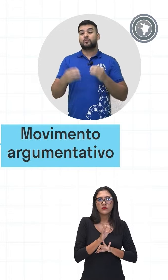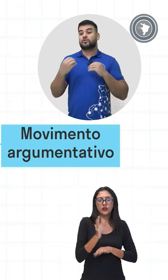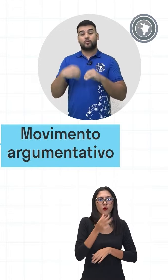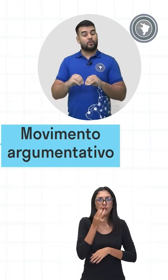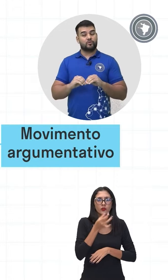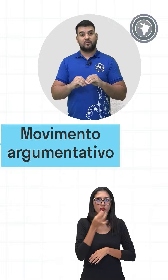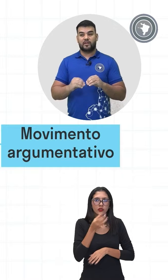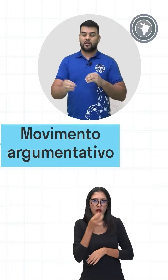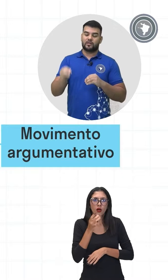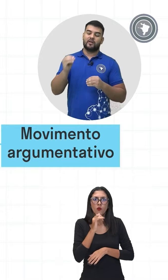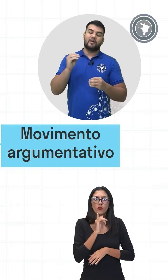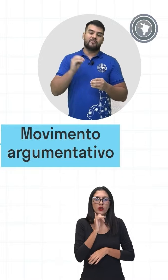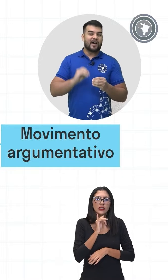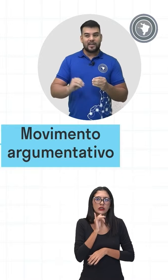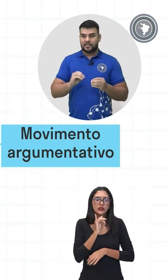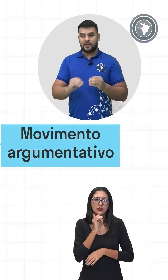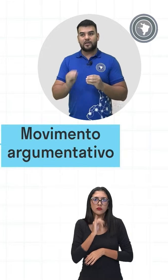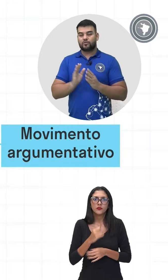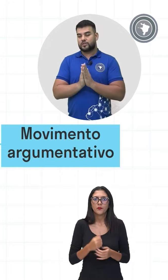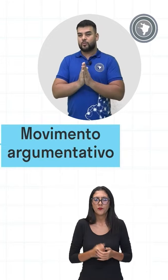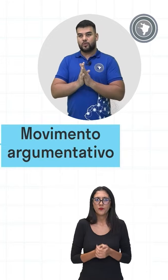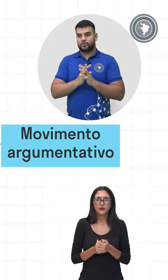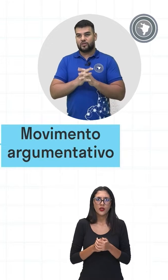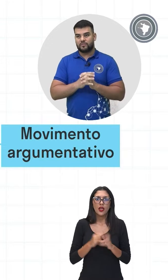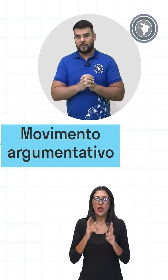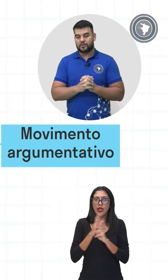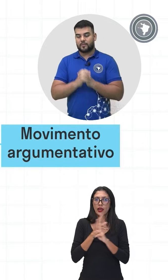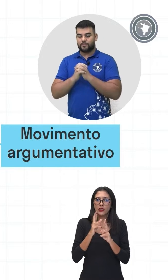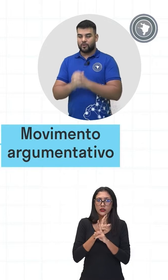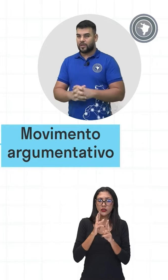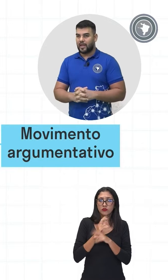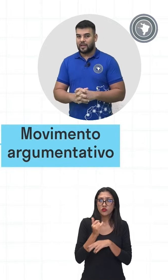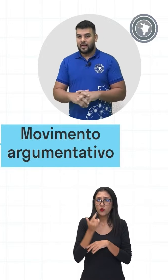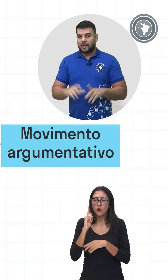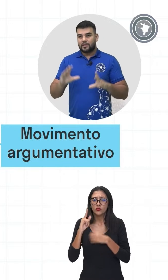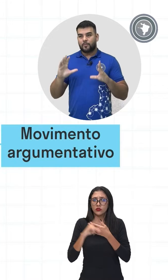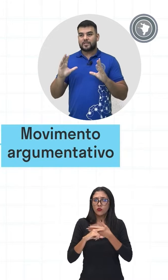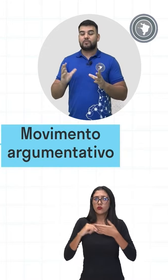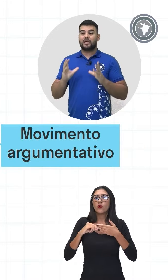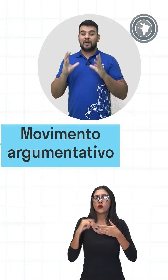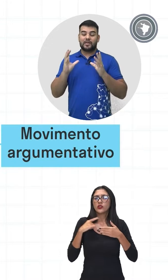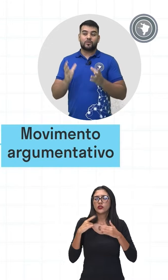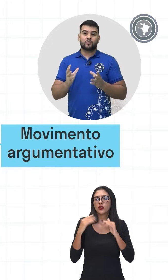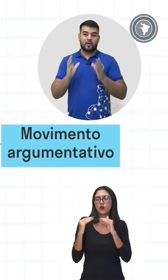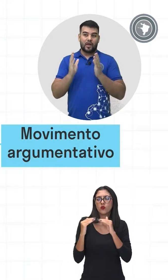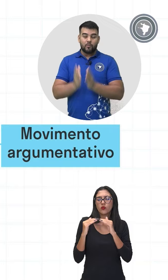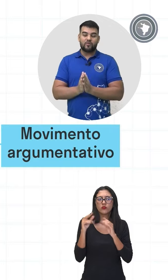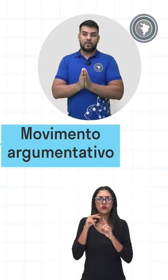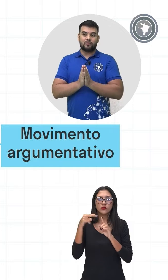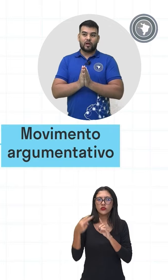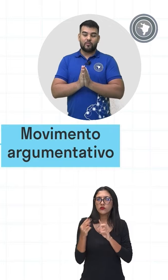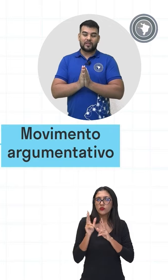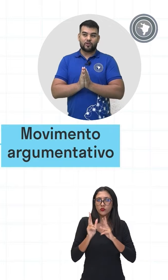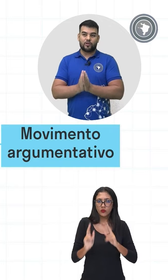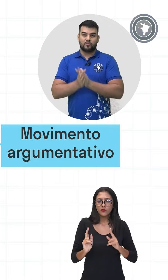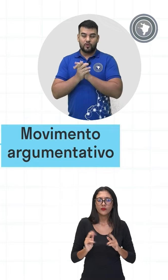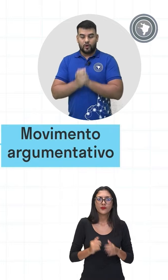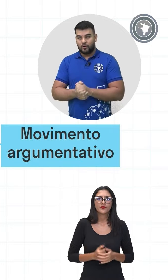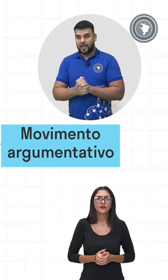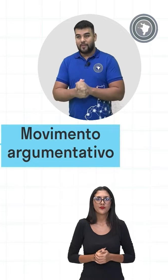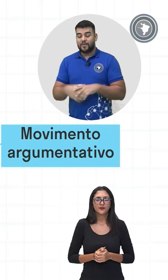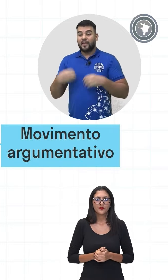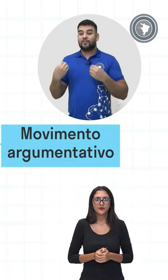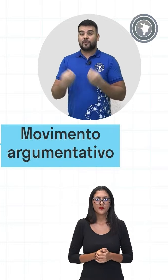pessoa sobre o seu ponto de vista, validando o seu ponto de vista, ok? Então, percebe que isso é o movimento